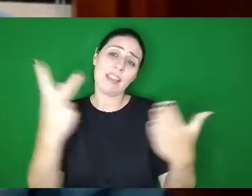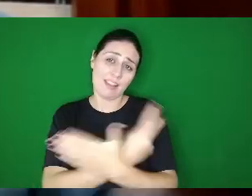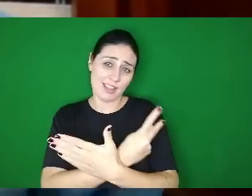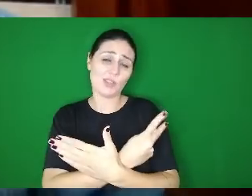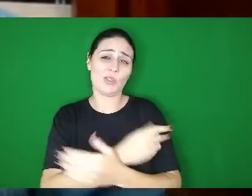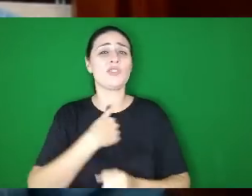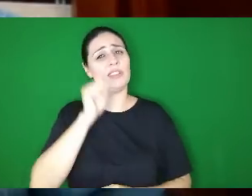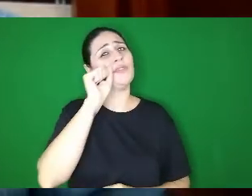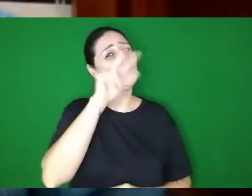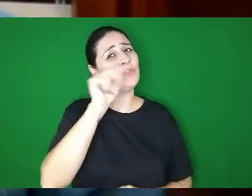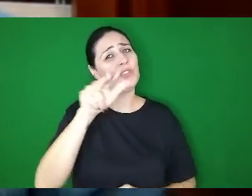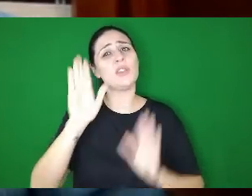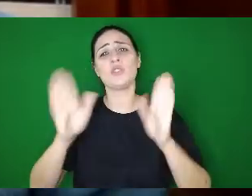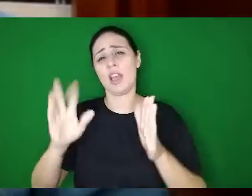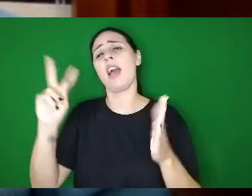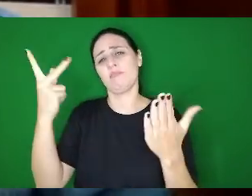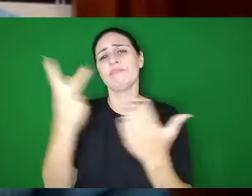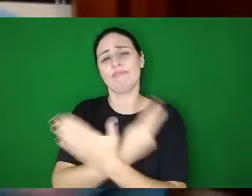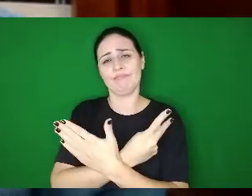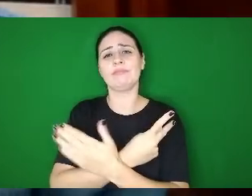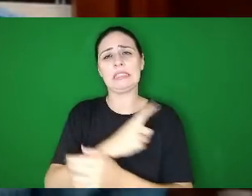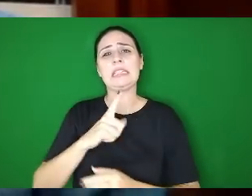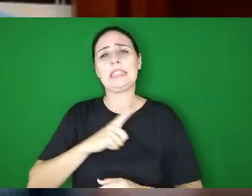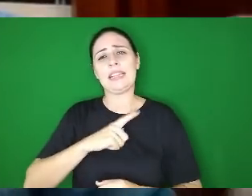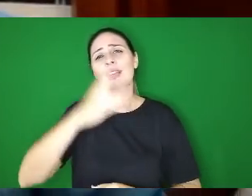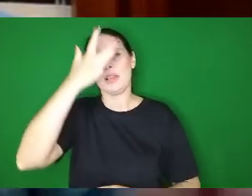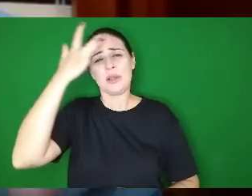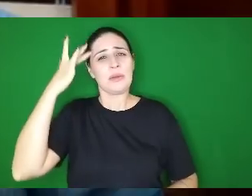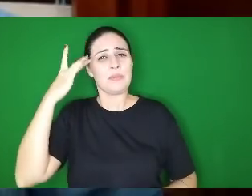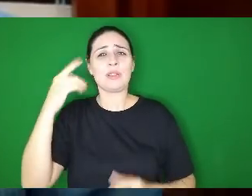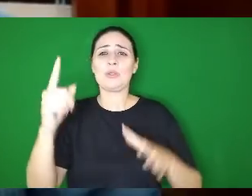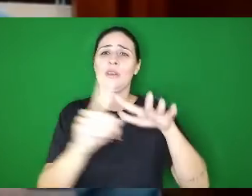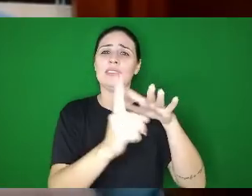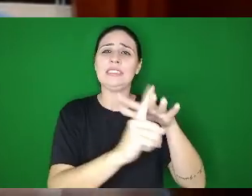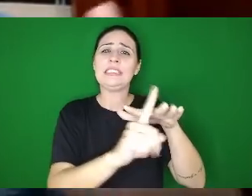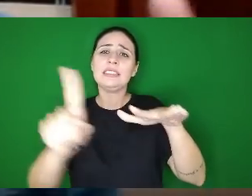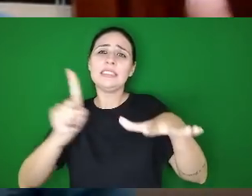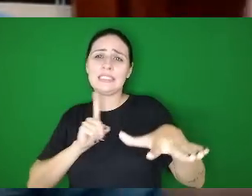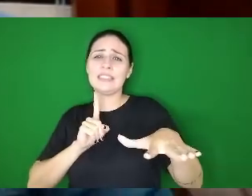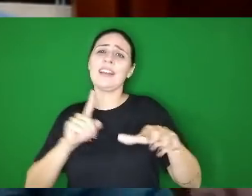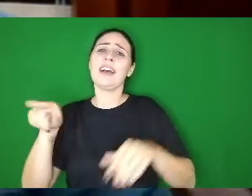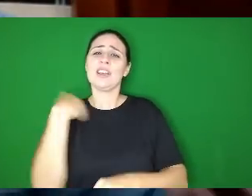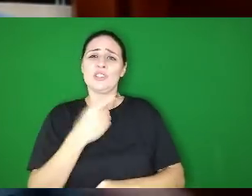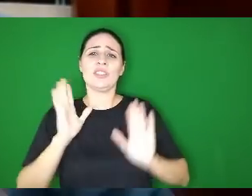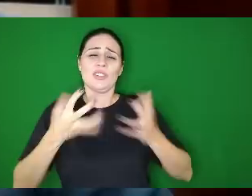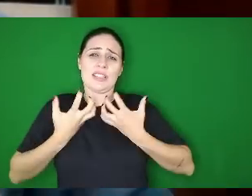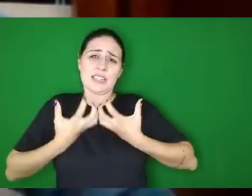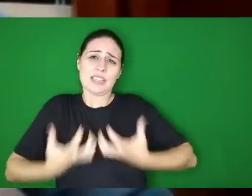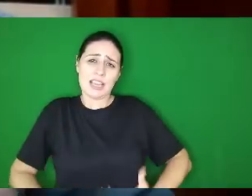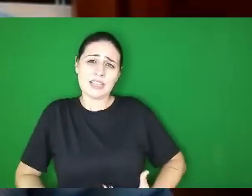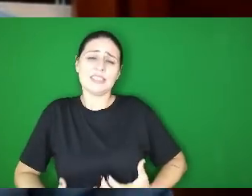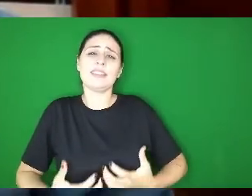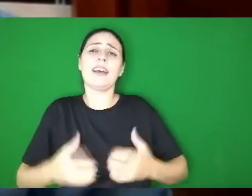gente está vendo acontecer, quer dizer, é o que está sendo chamado da fadiga, do isolamento, então a gente se cansou dela e no momento que é